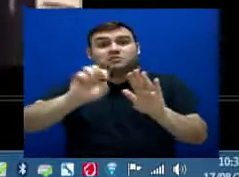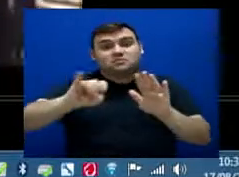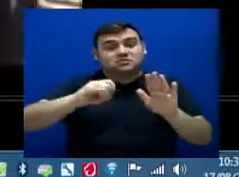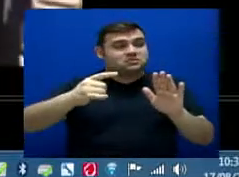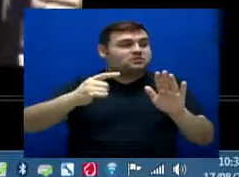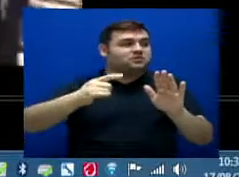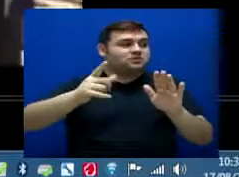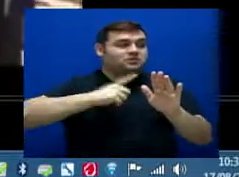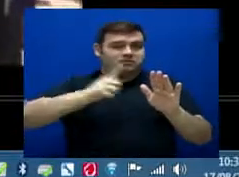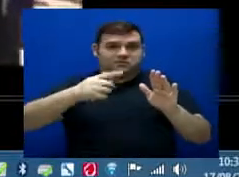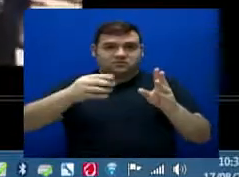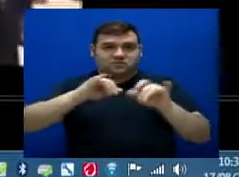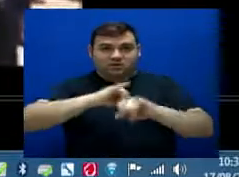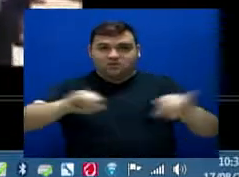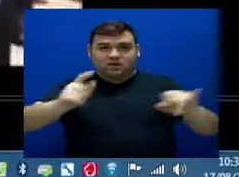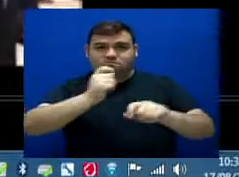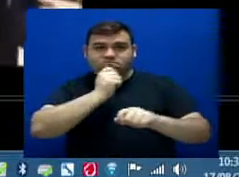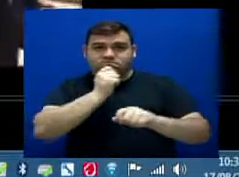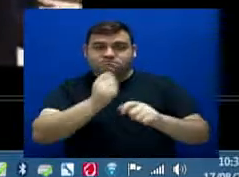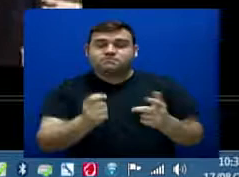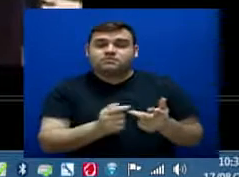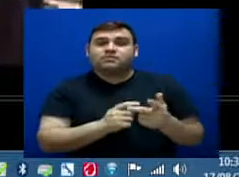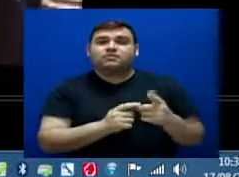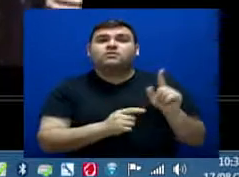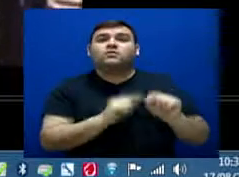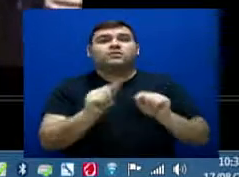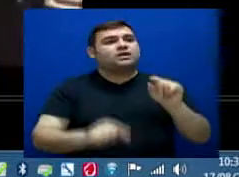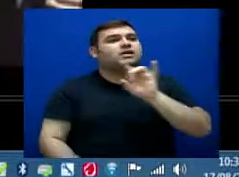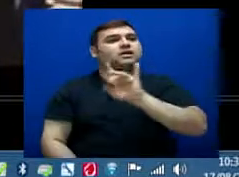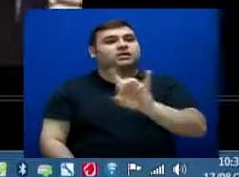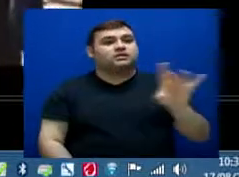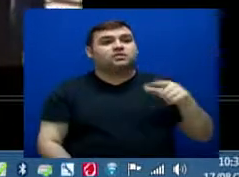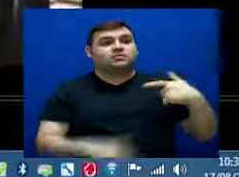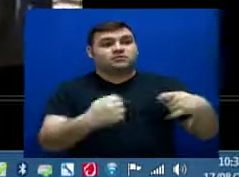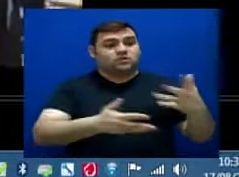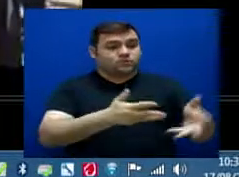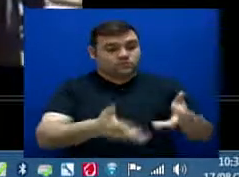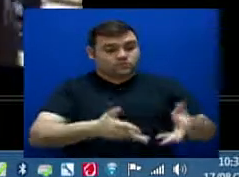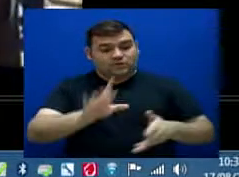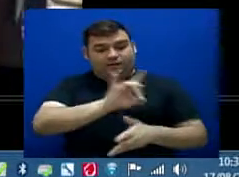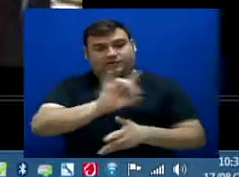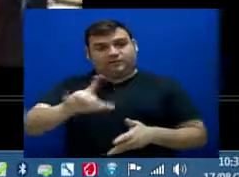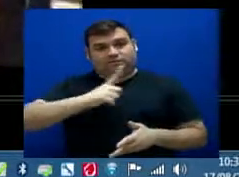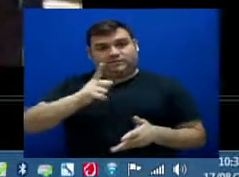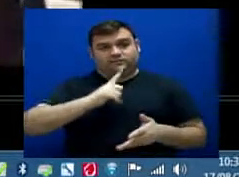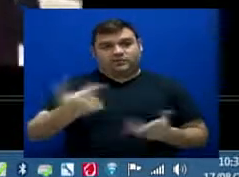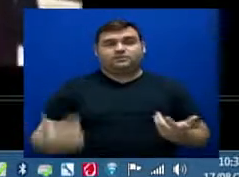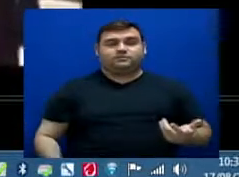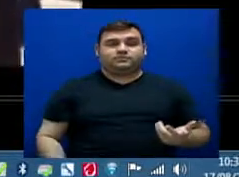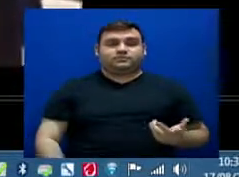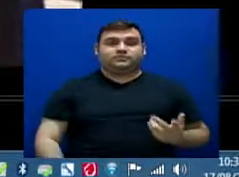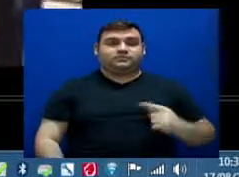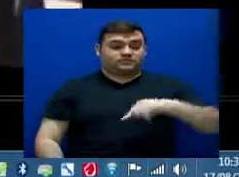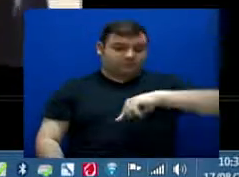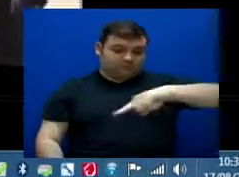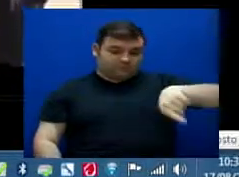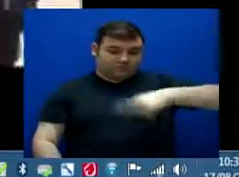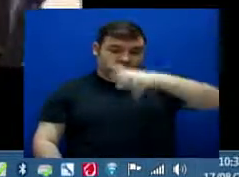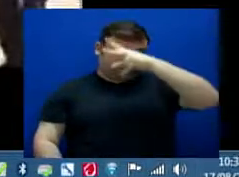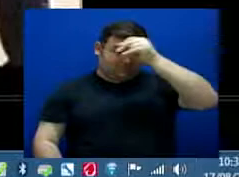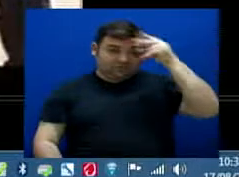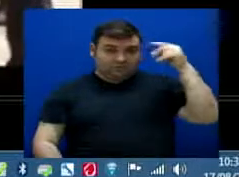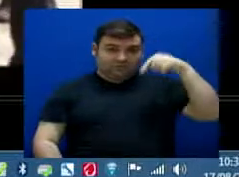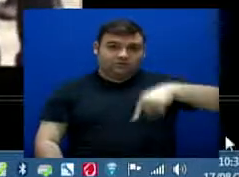não recebeu essa informação, cada um é obrigado a cuidar do que tem. Nós, na prefeitura